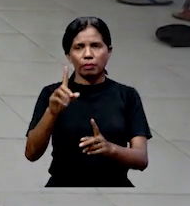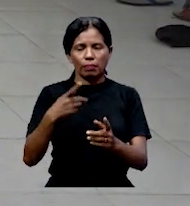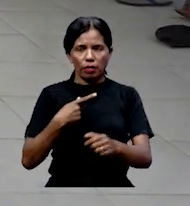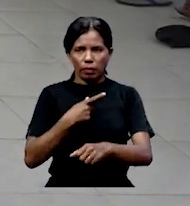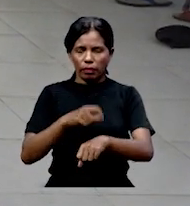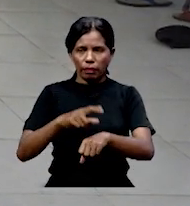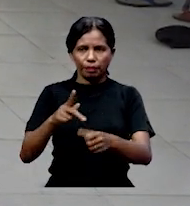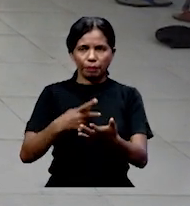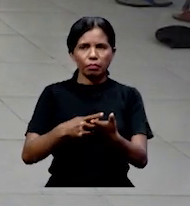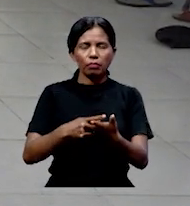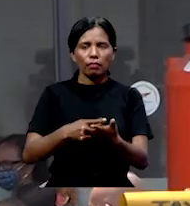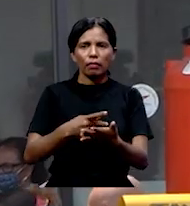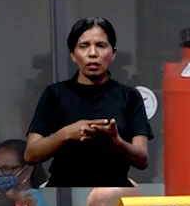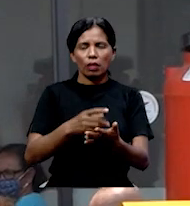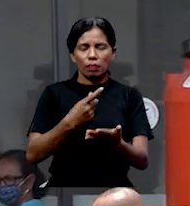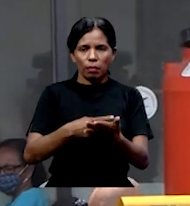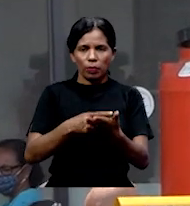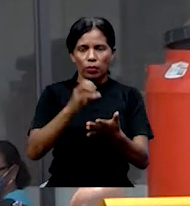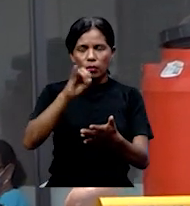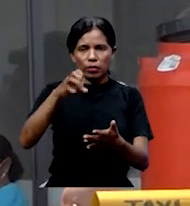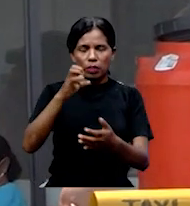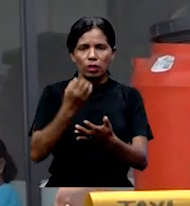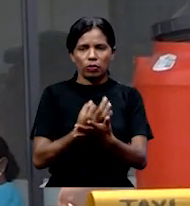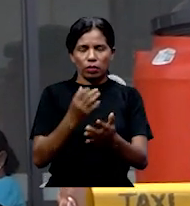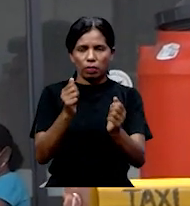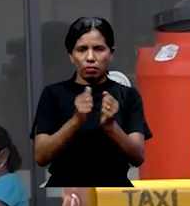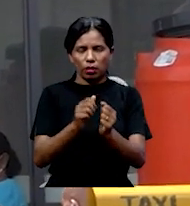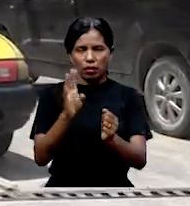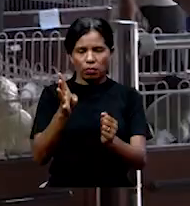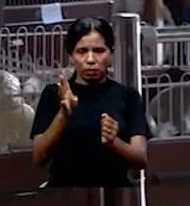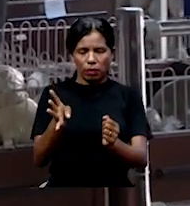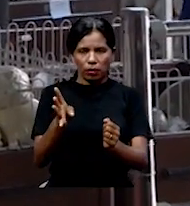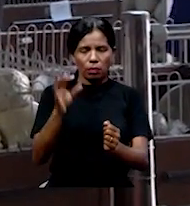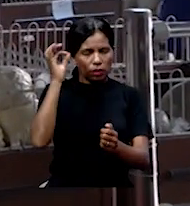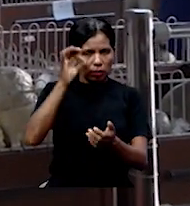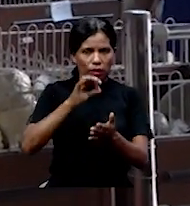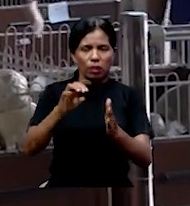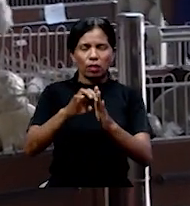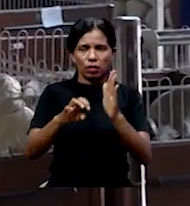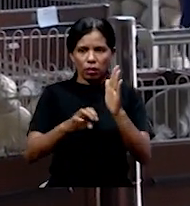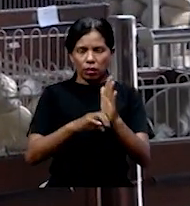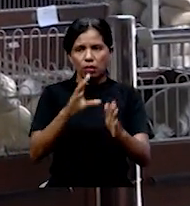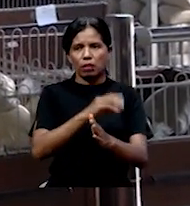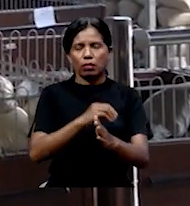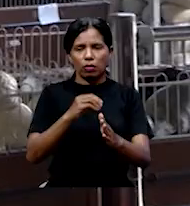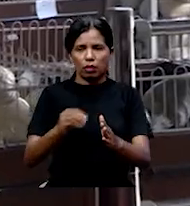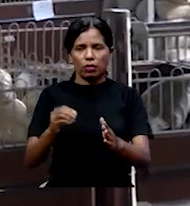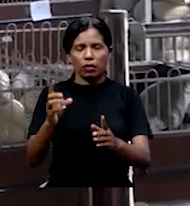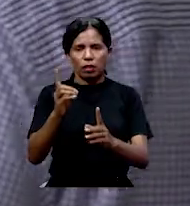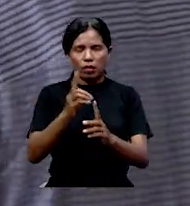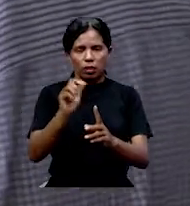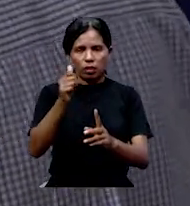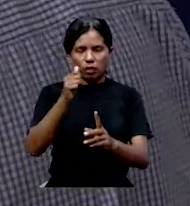aprova proposta OZE riuroron resinrua, o montante tokon hat nulu bas Sekretaria Estado Kooperativa no MOS ihe lorong sanulu